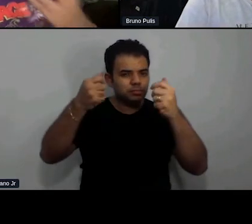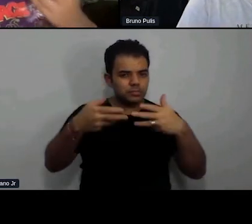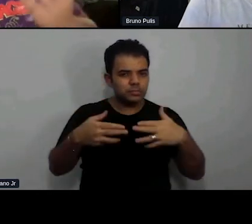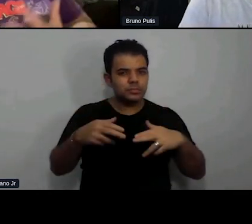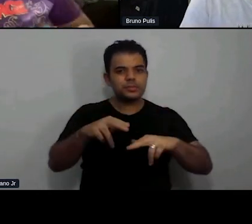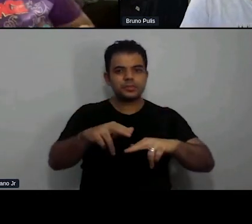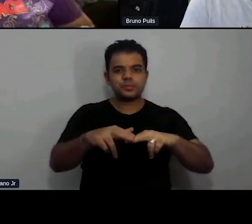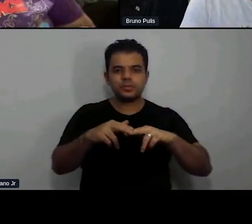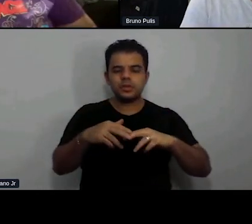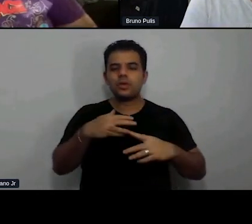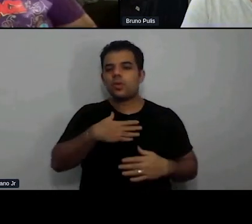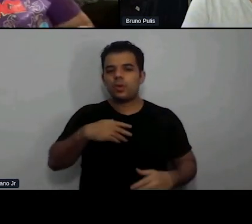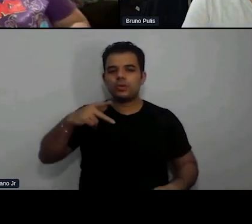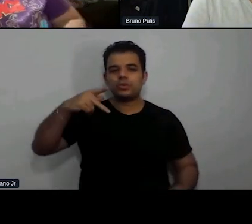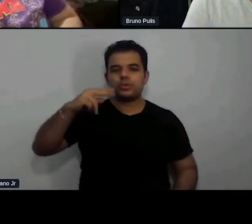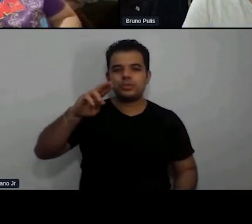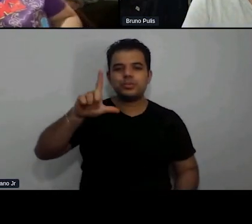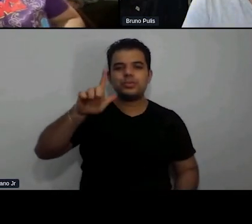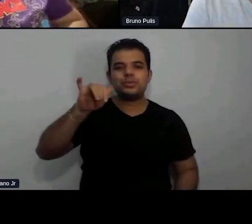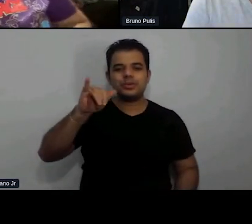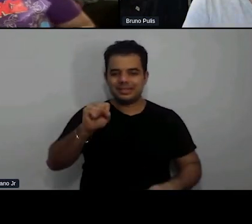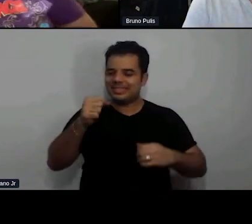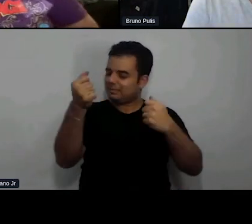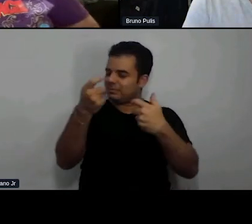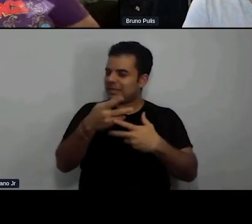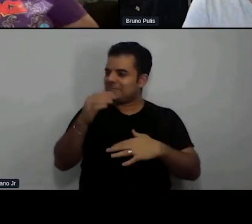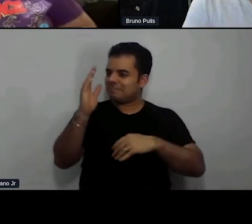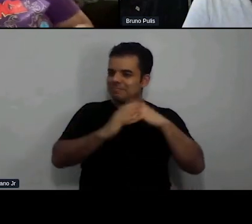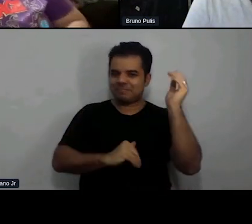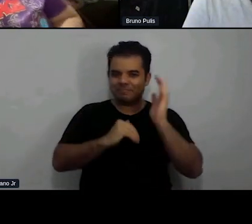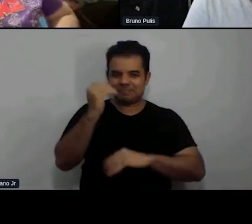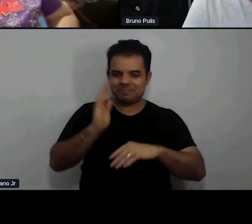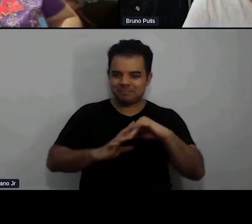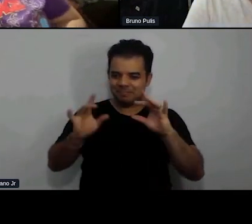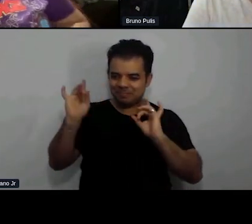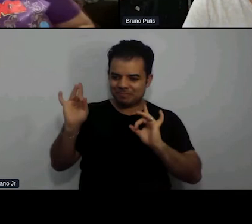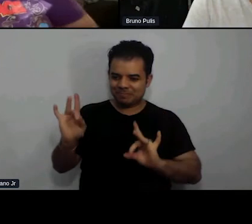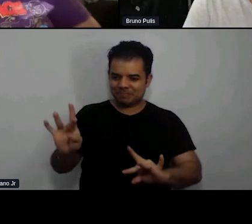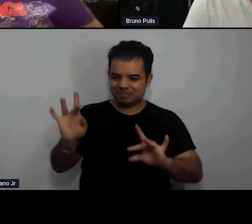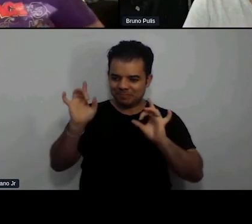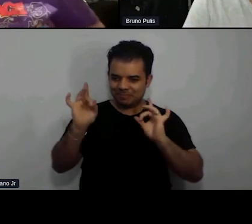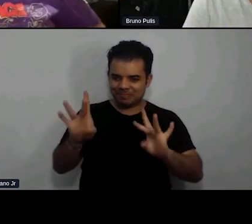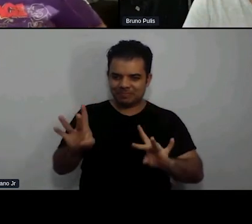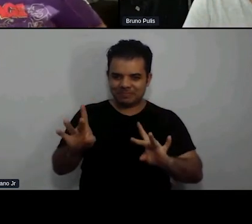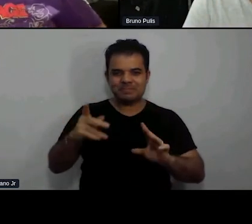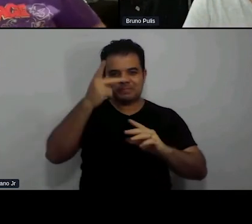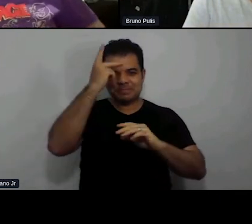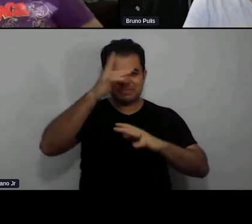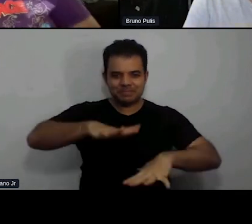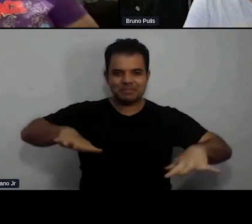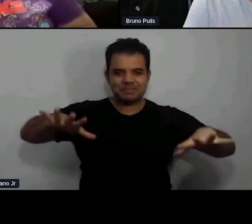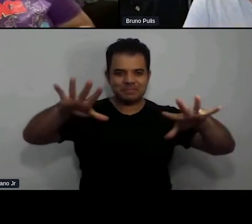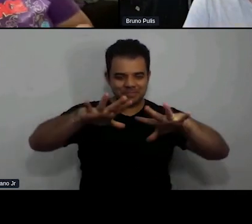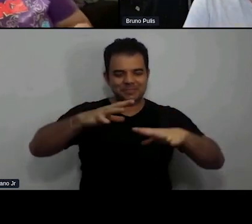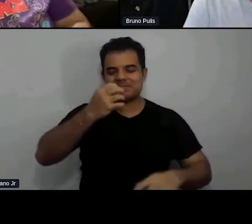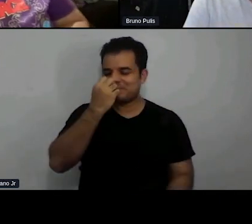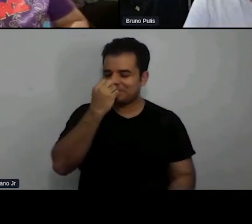eu adoro ouvir o Pulis falar, que ele explica muito bem o techniquez para Obrigado. o pessoas, gosto muito de ouvir,